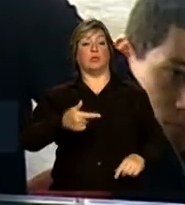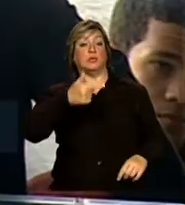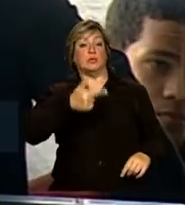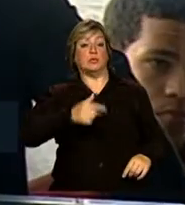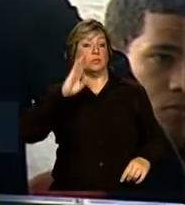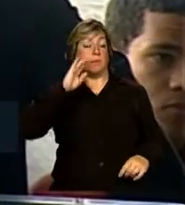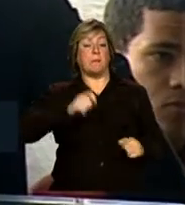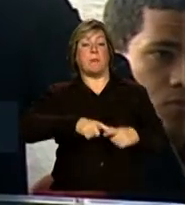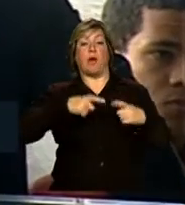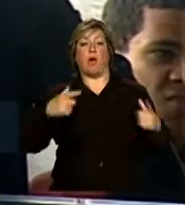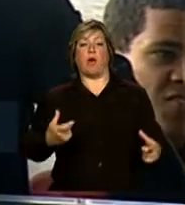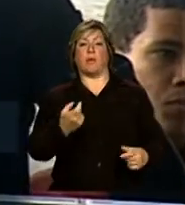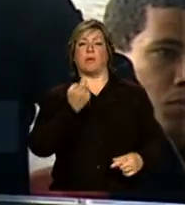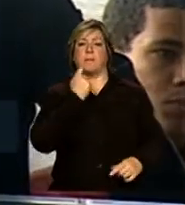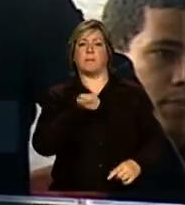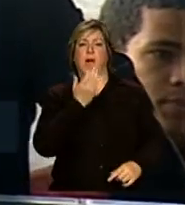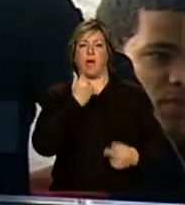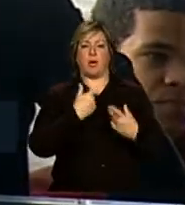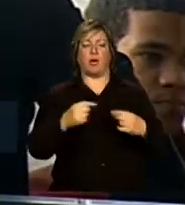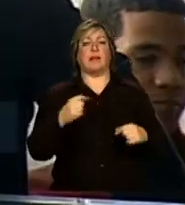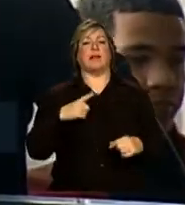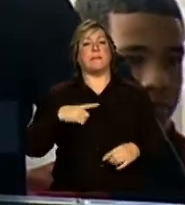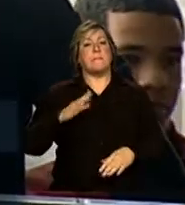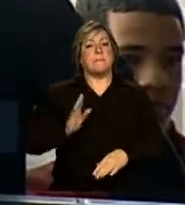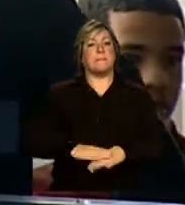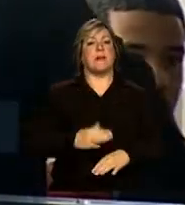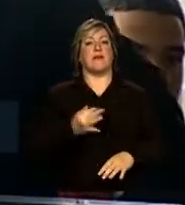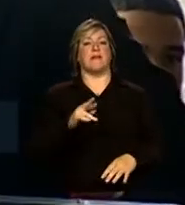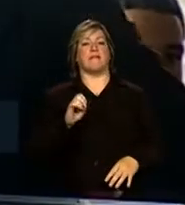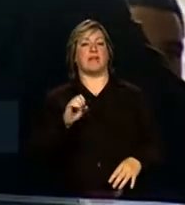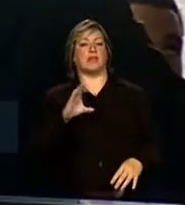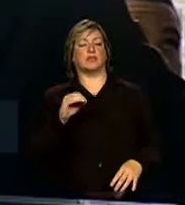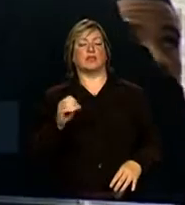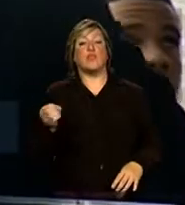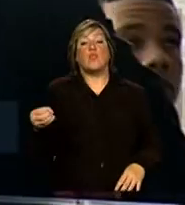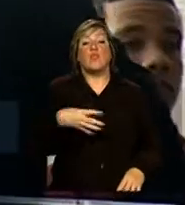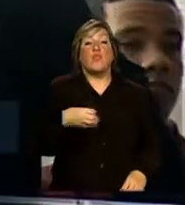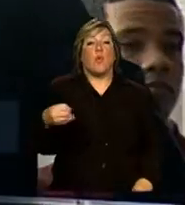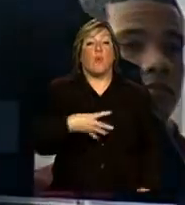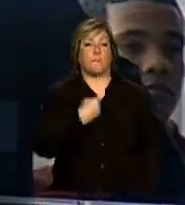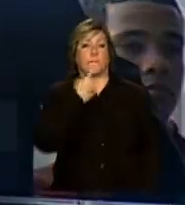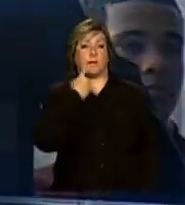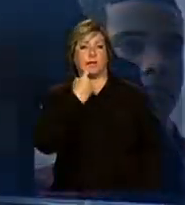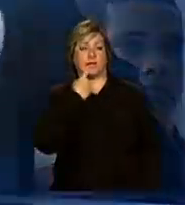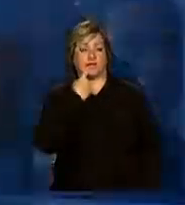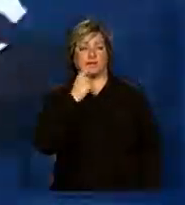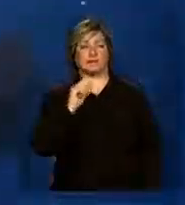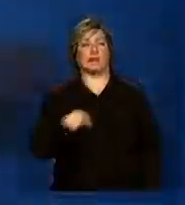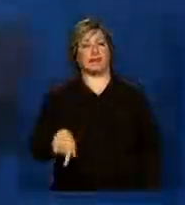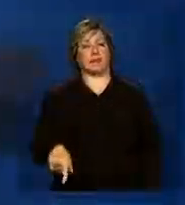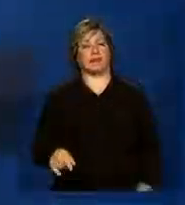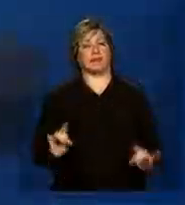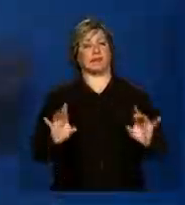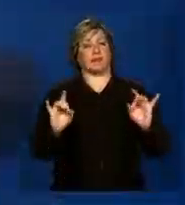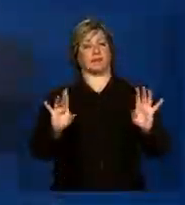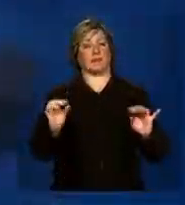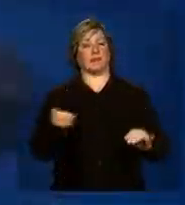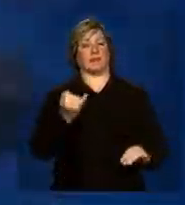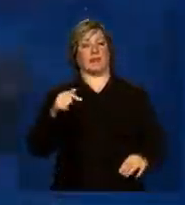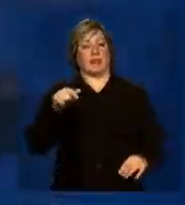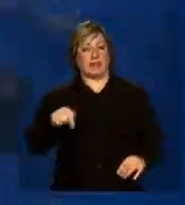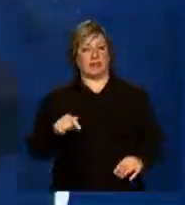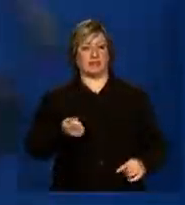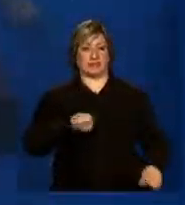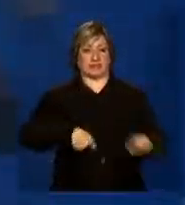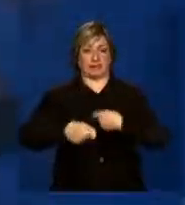vira até ainda mais produtos Fresco com maior qualidade Essa é uma das propostas que hoje o mercado de peixe vem